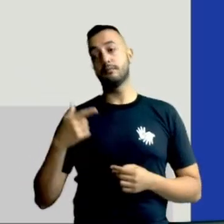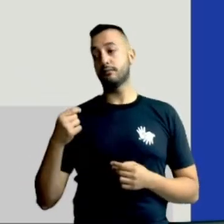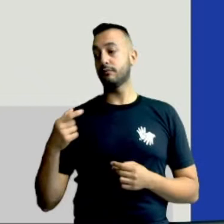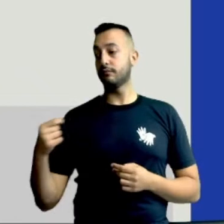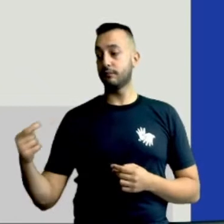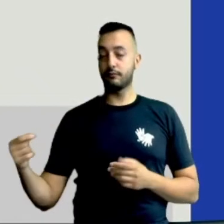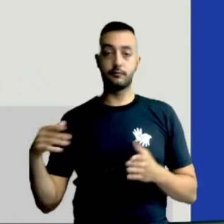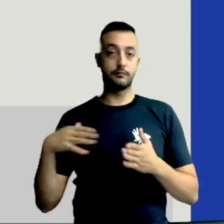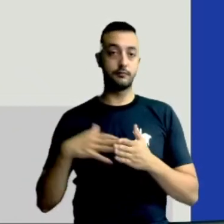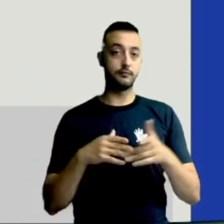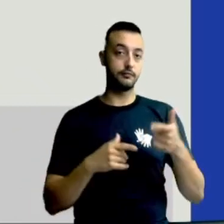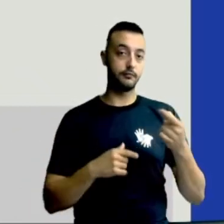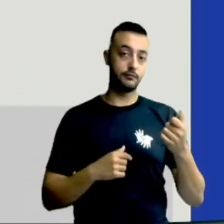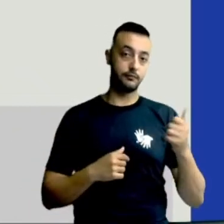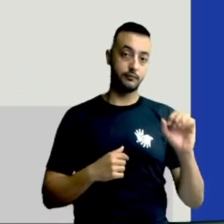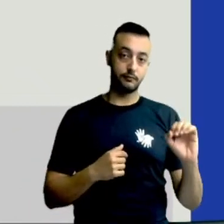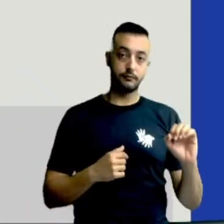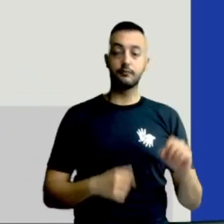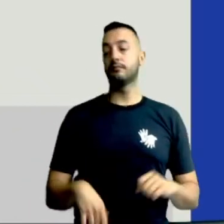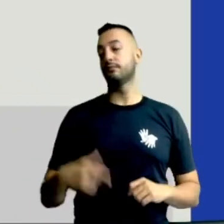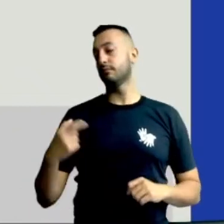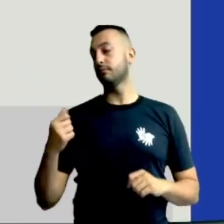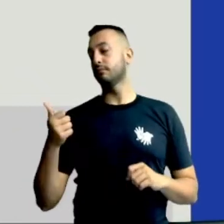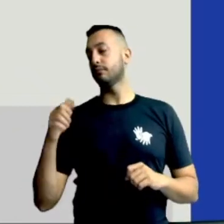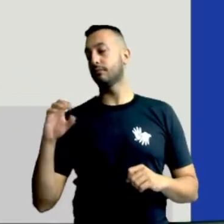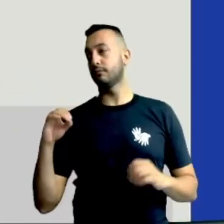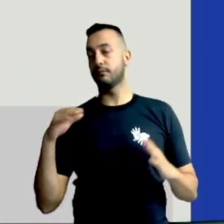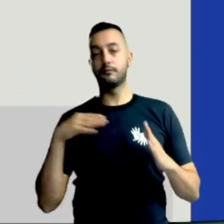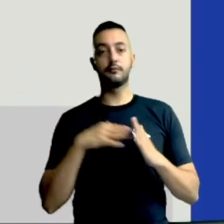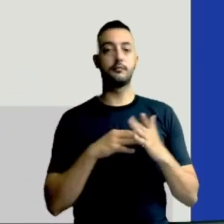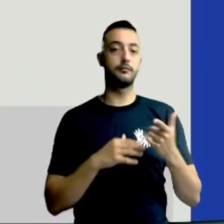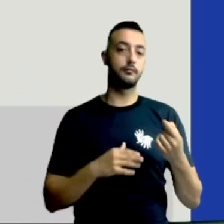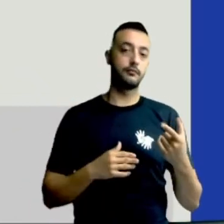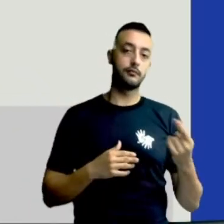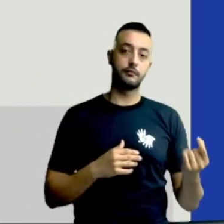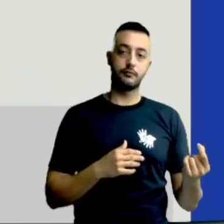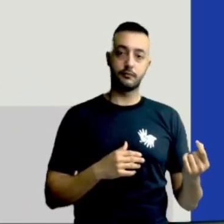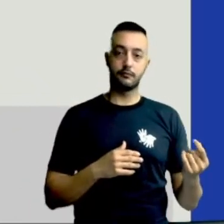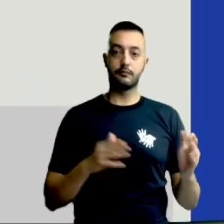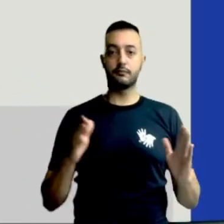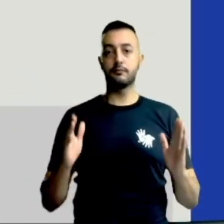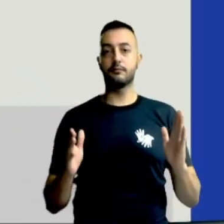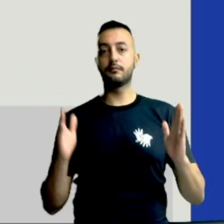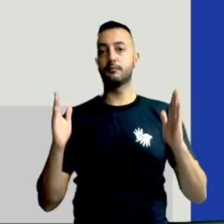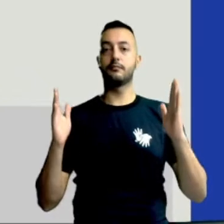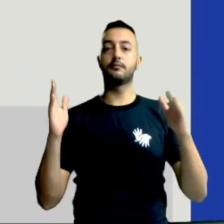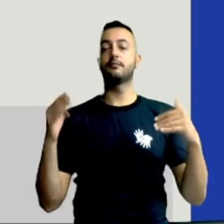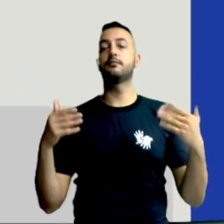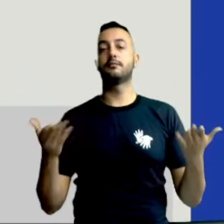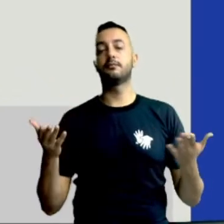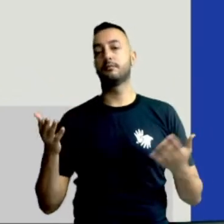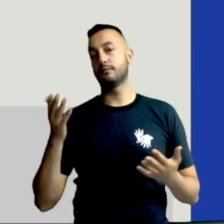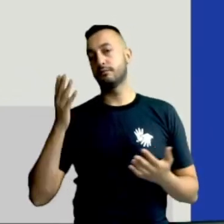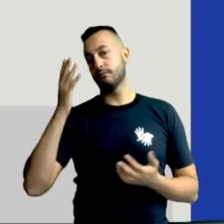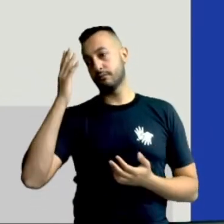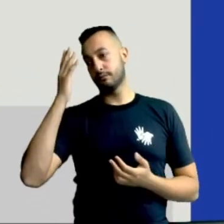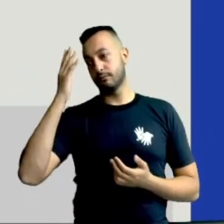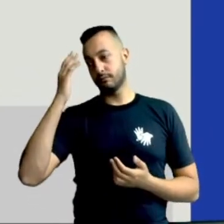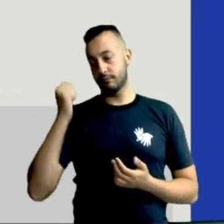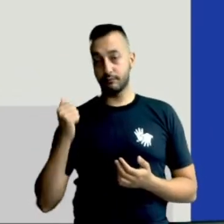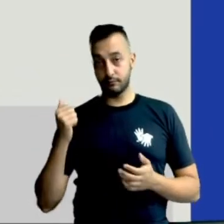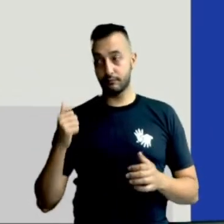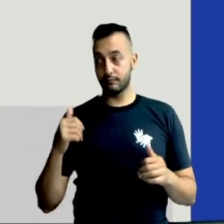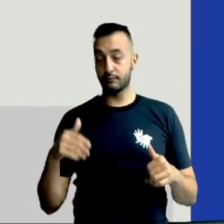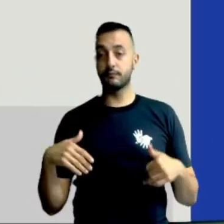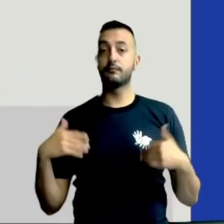e 2010, entre 2010 e 2020. Para a gente saber